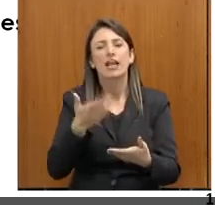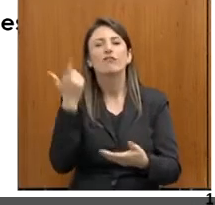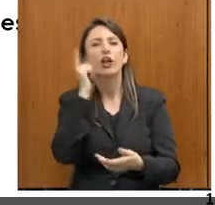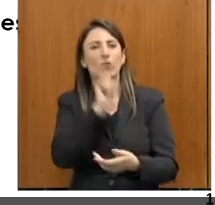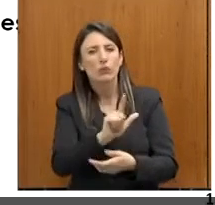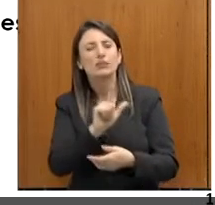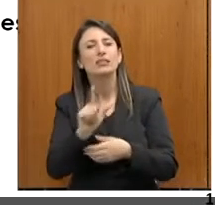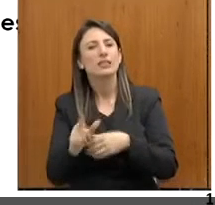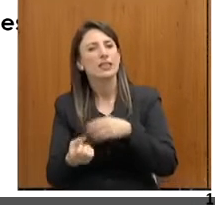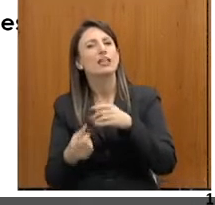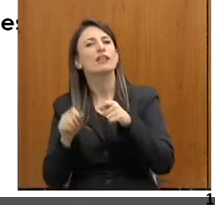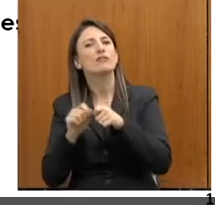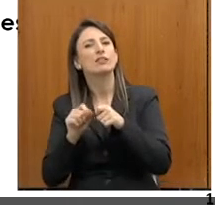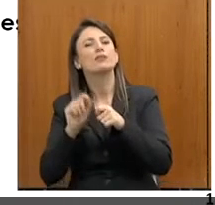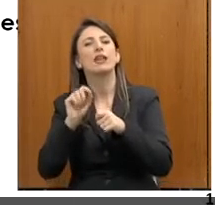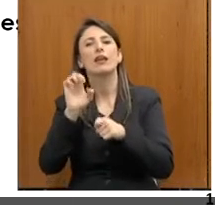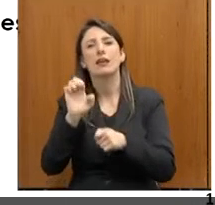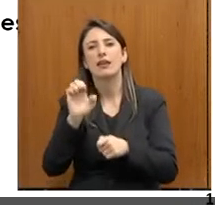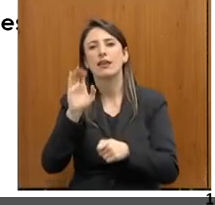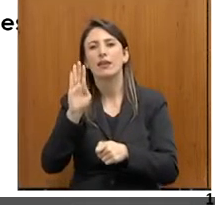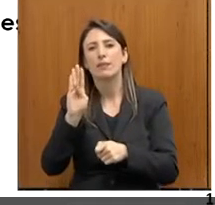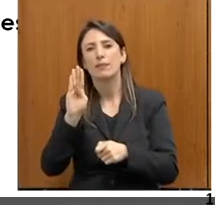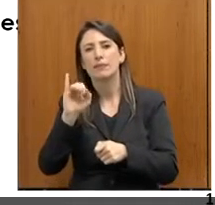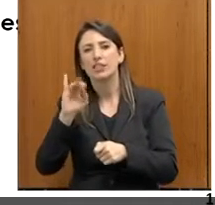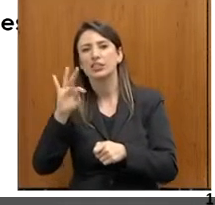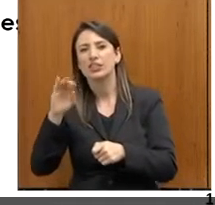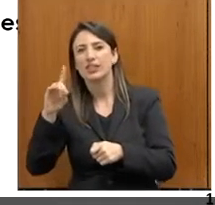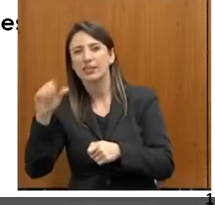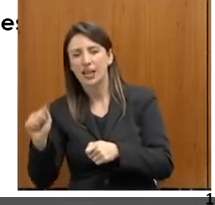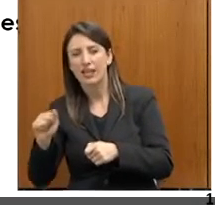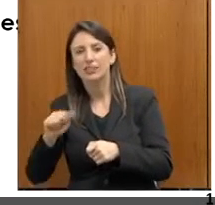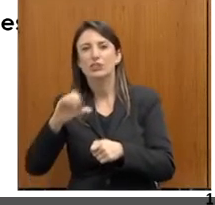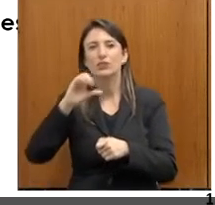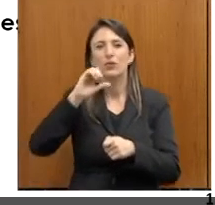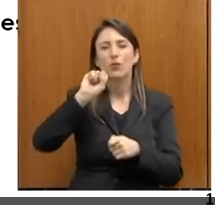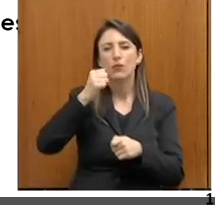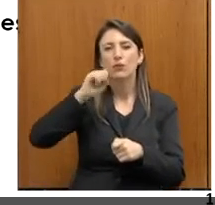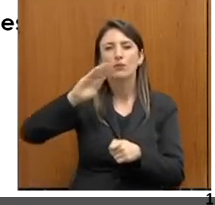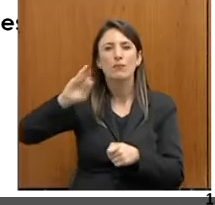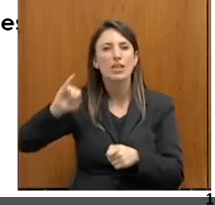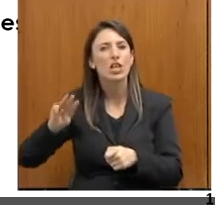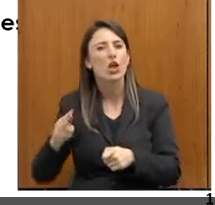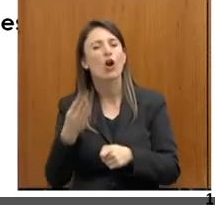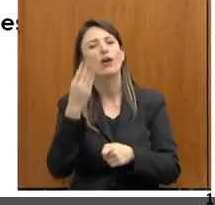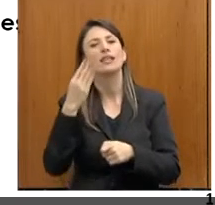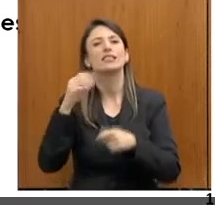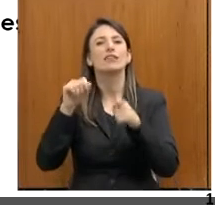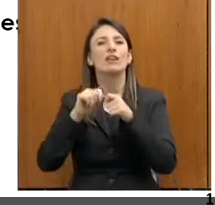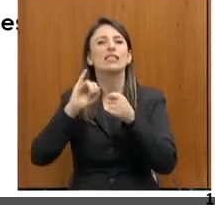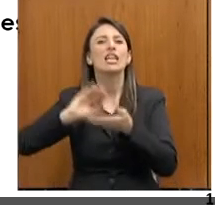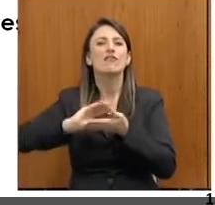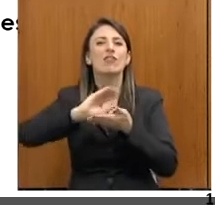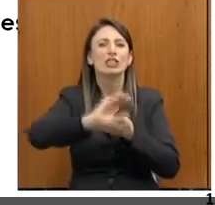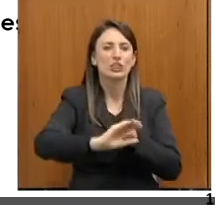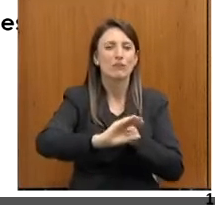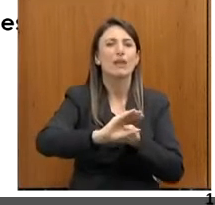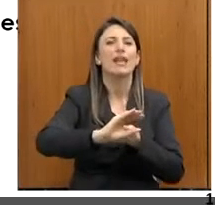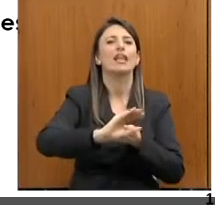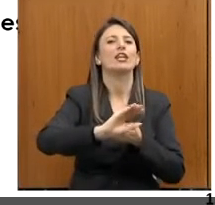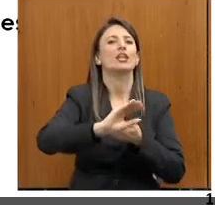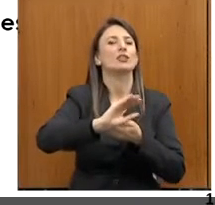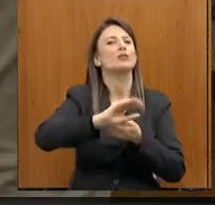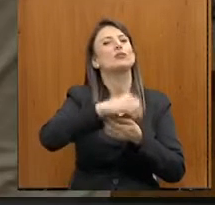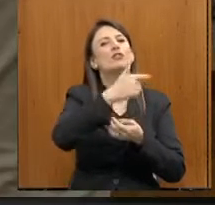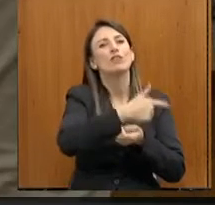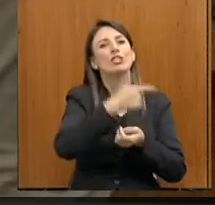não é uma margem operacional de oito bilhões e realizar um investimento histórico de 22 e meio